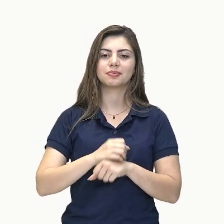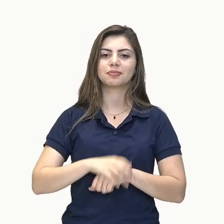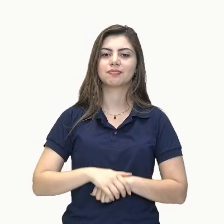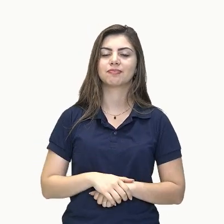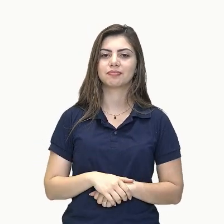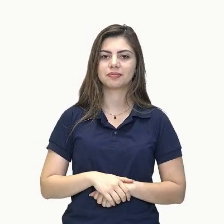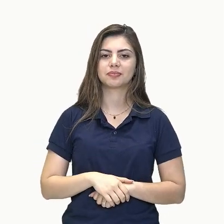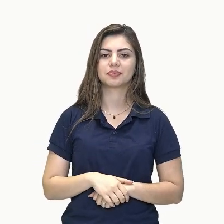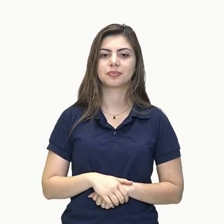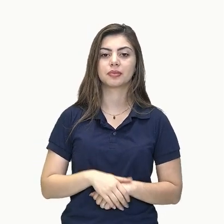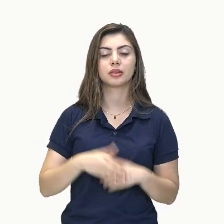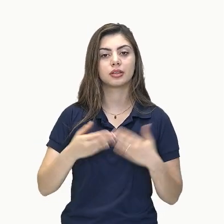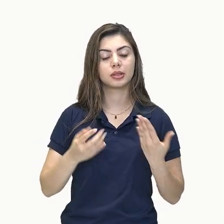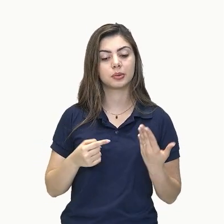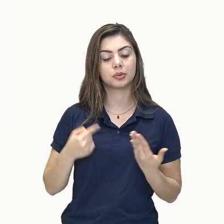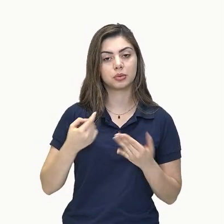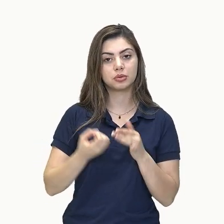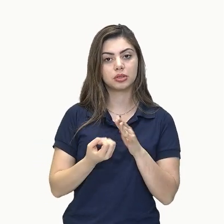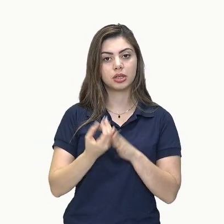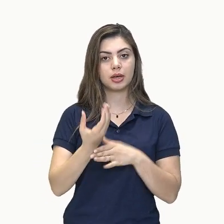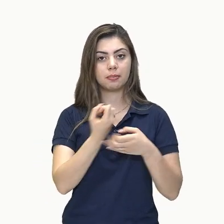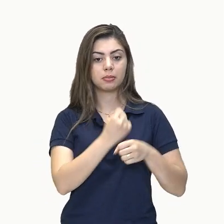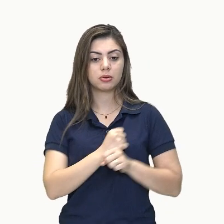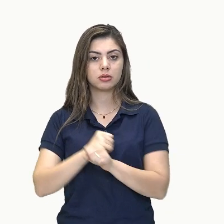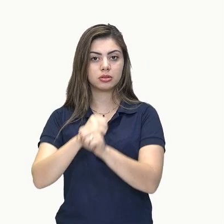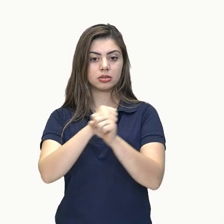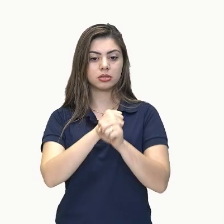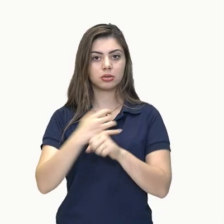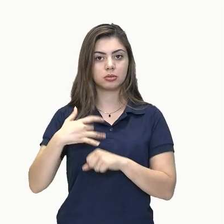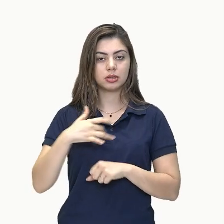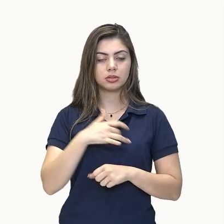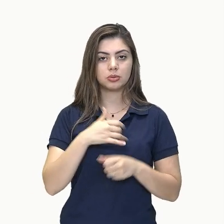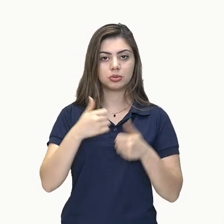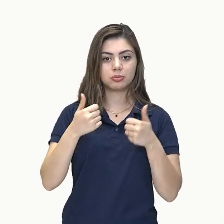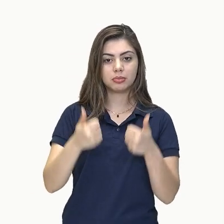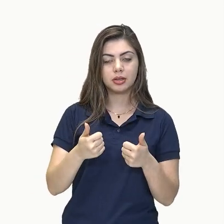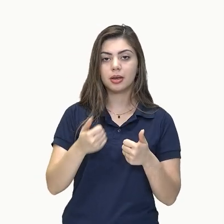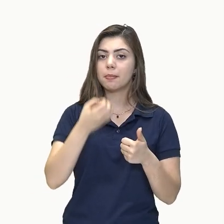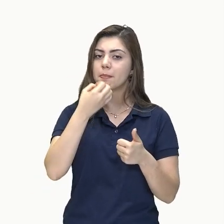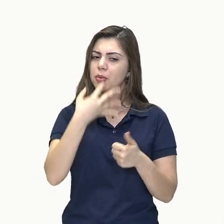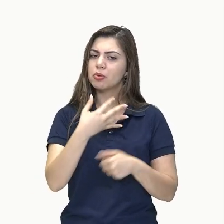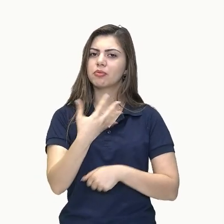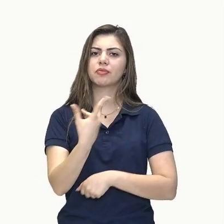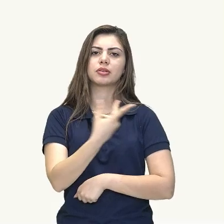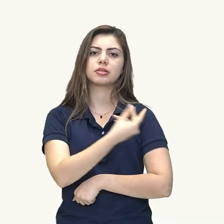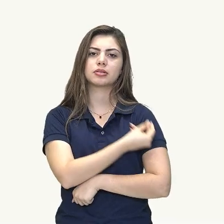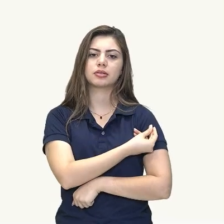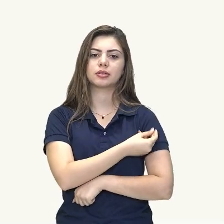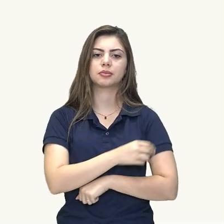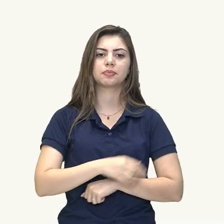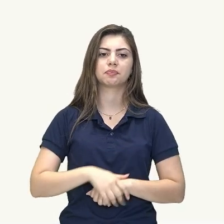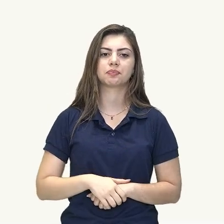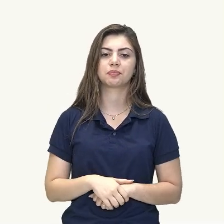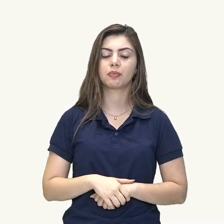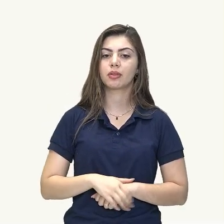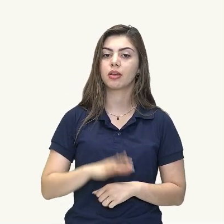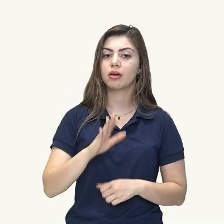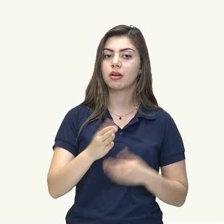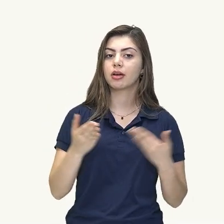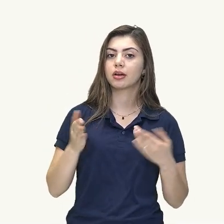para desenvolver a imunidade sem correr riscos. Então, vamos observar aqui no nosso quadro efeitos